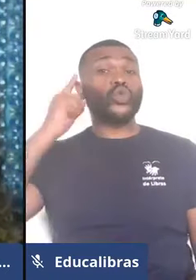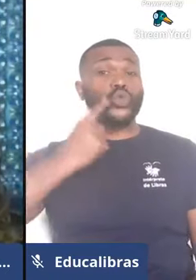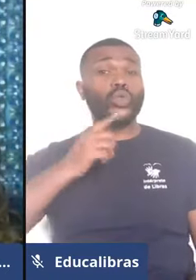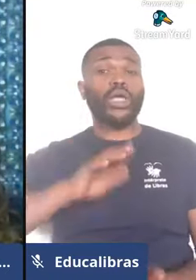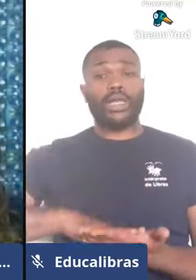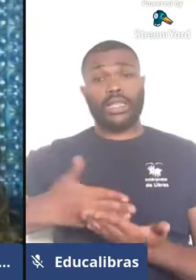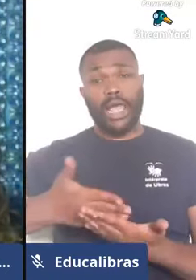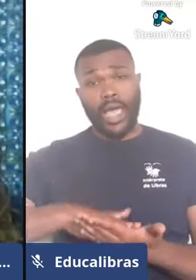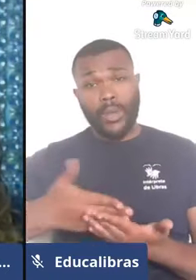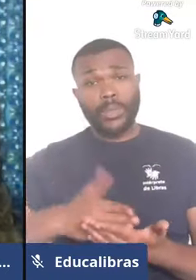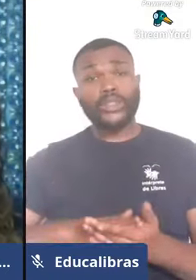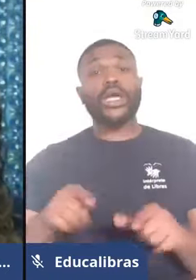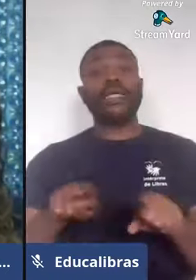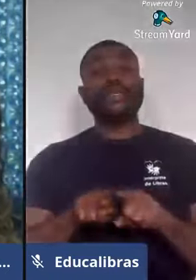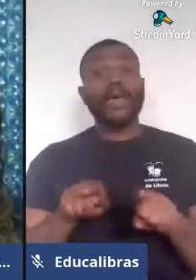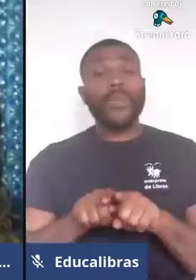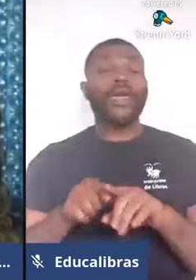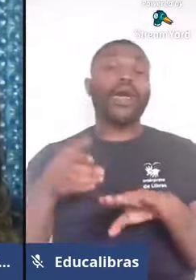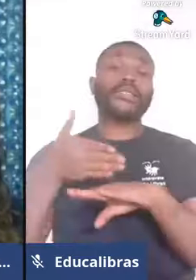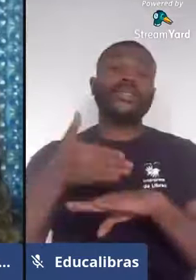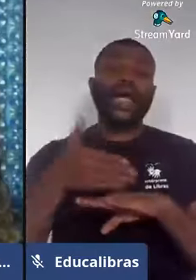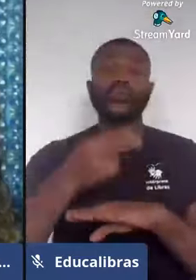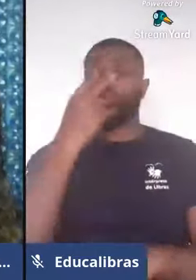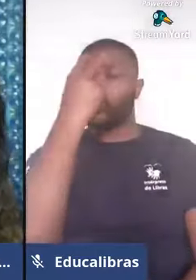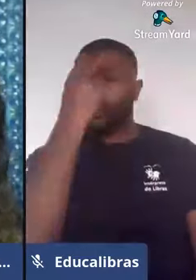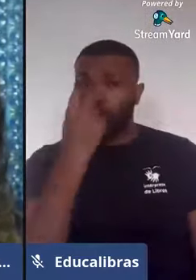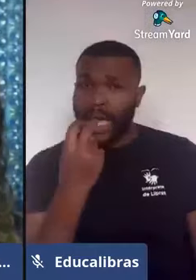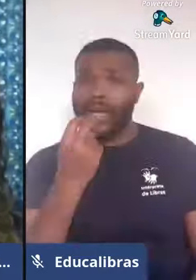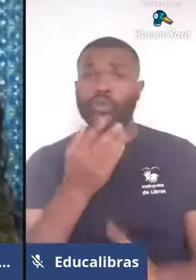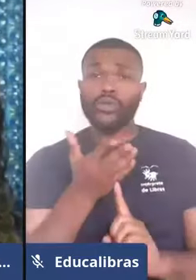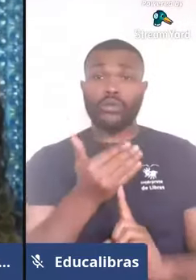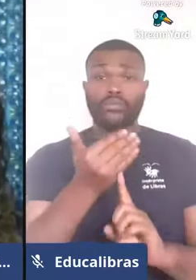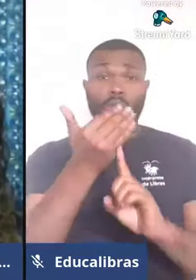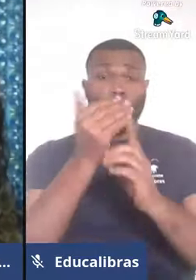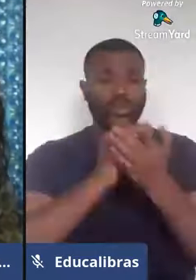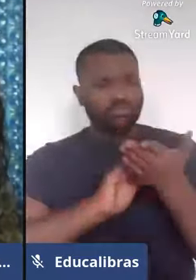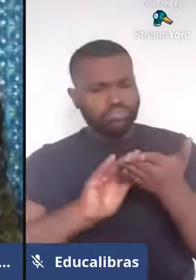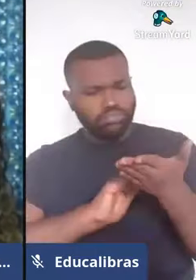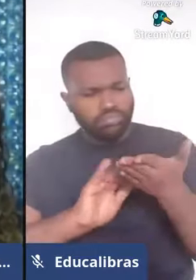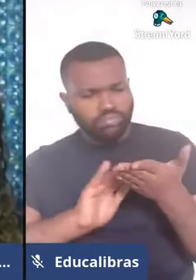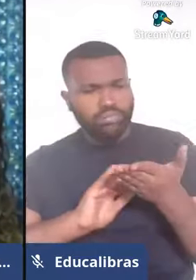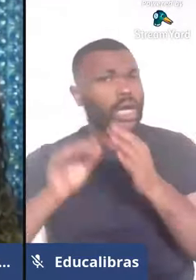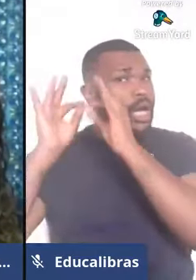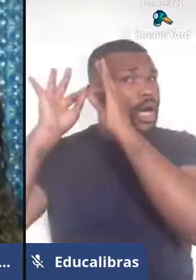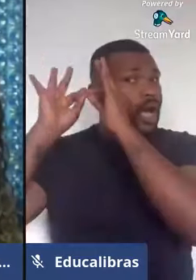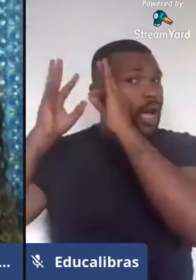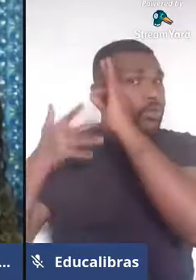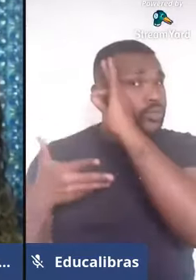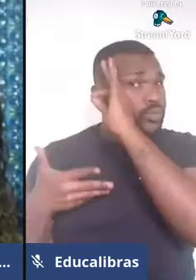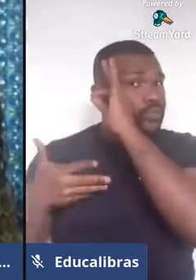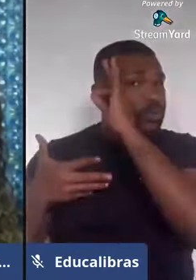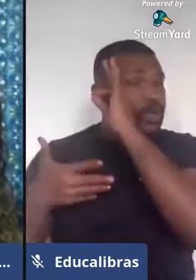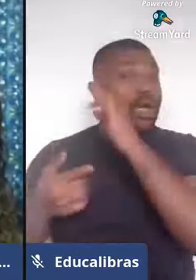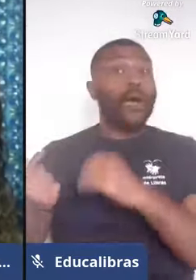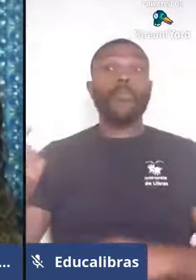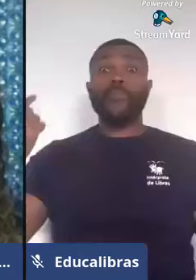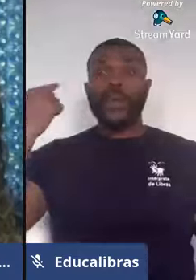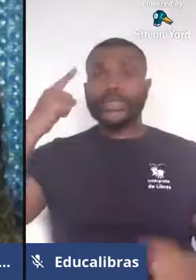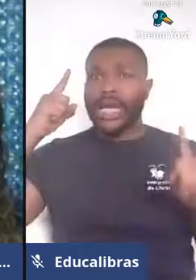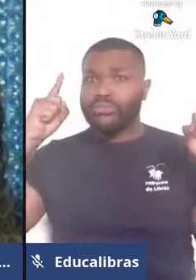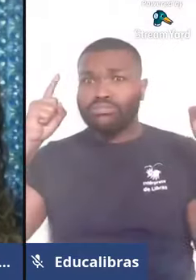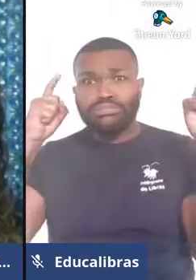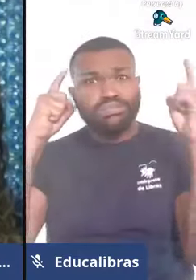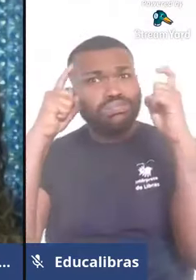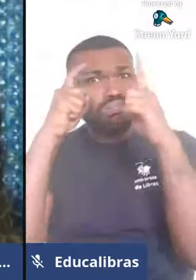fala de acesso para pessoa cega por meio de equipamento de tecnologia, por meio de audiodescrição, mas naquela época era muito difícil ainda falar sobre essas